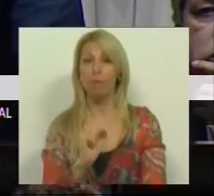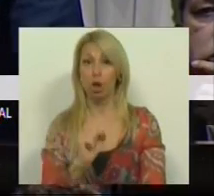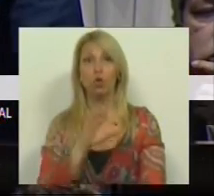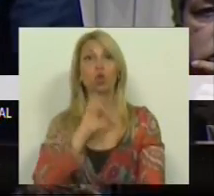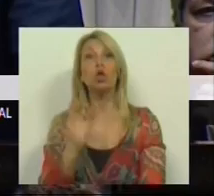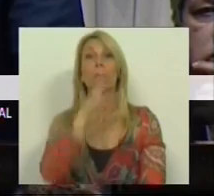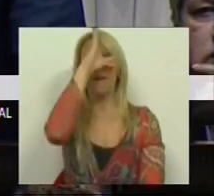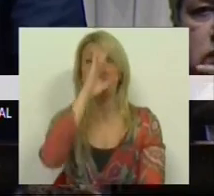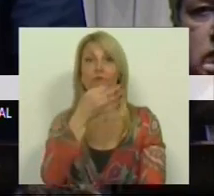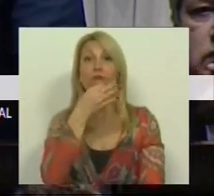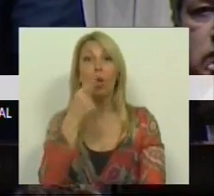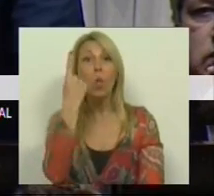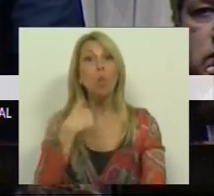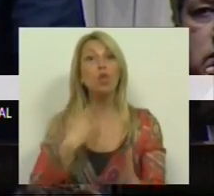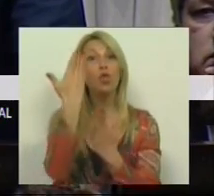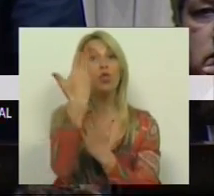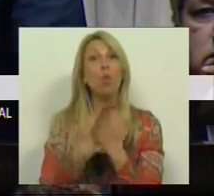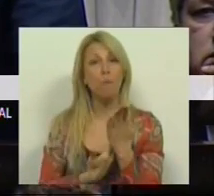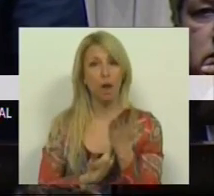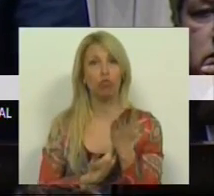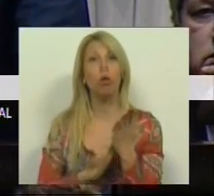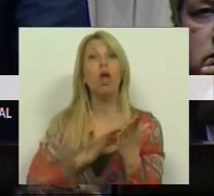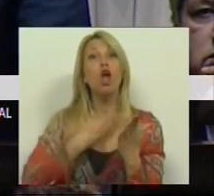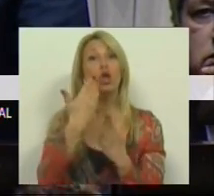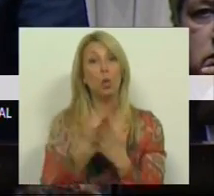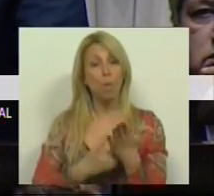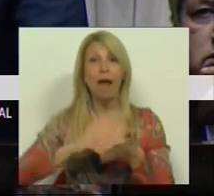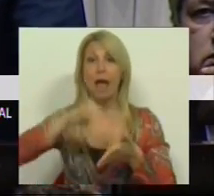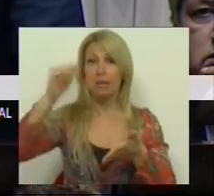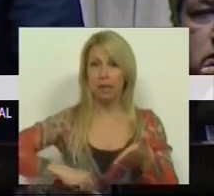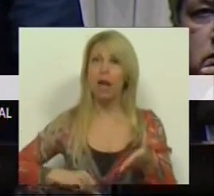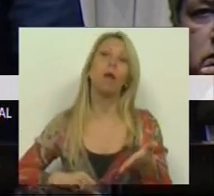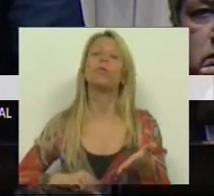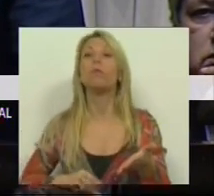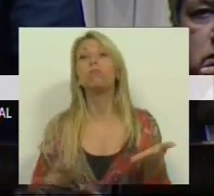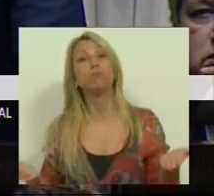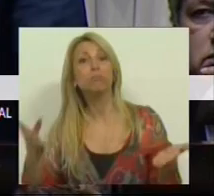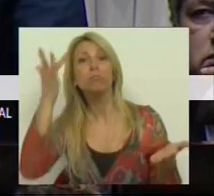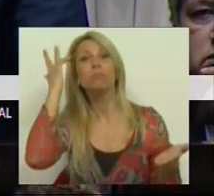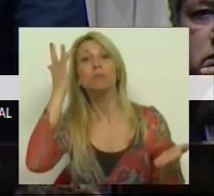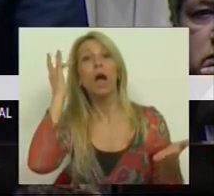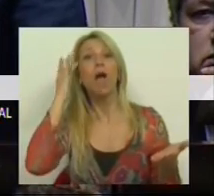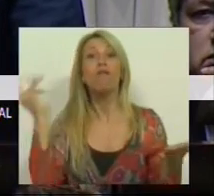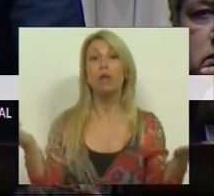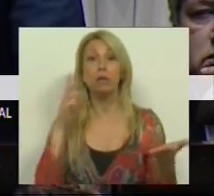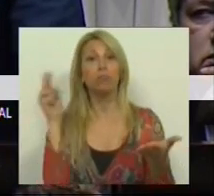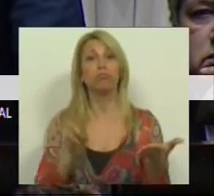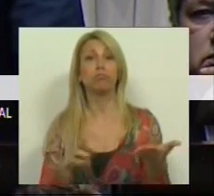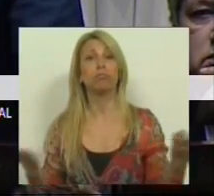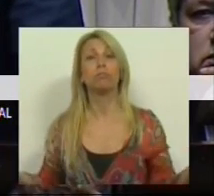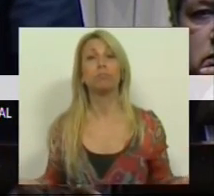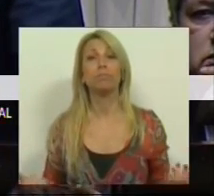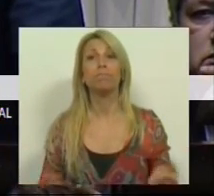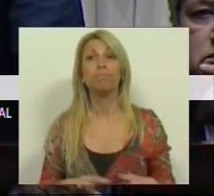de citar um documento que está assinado e, portanto, é facilmente escrutinável, em